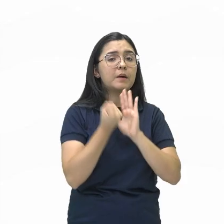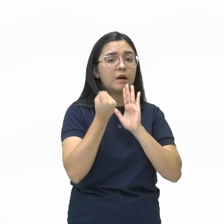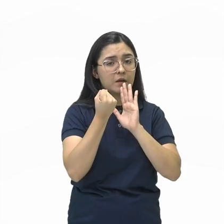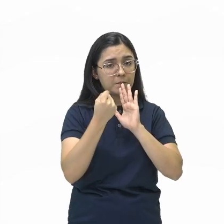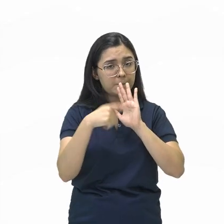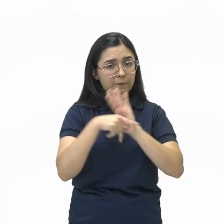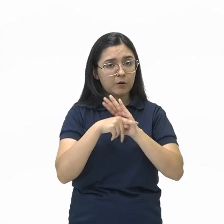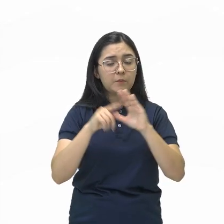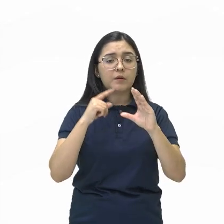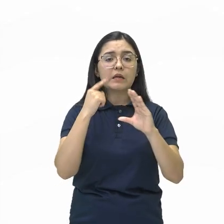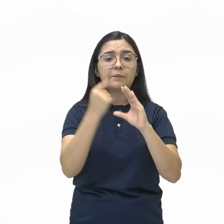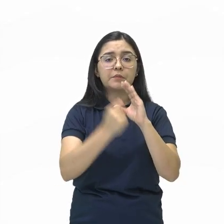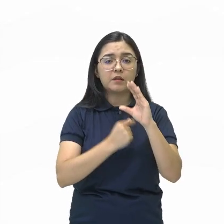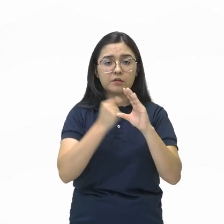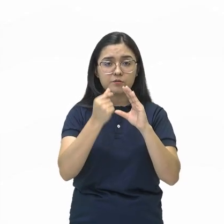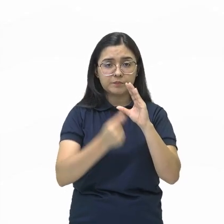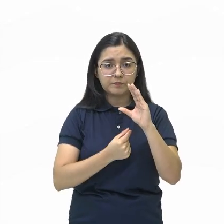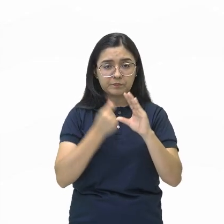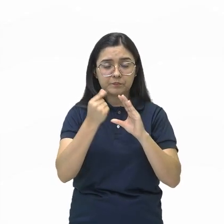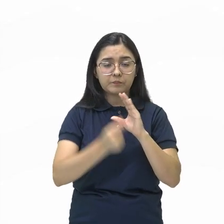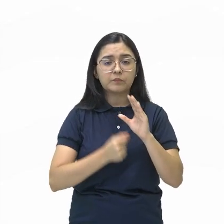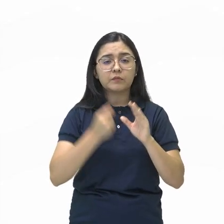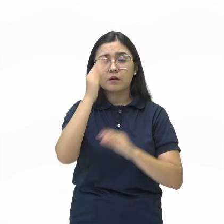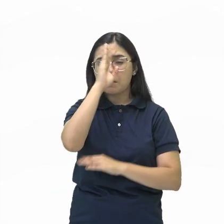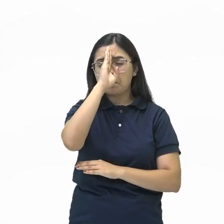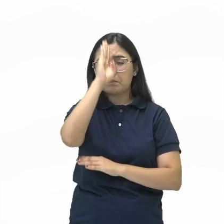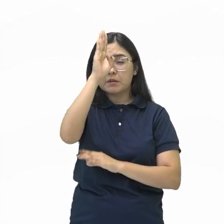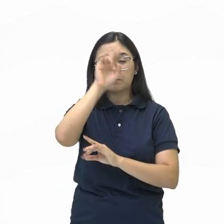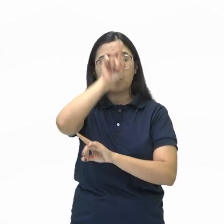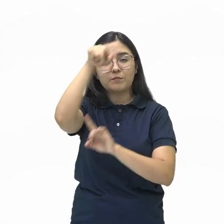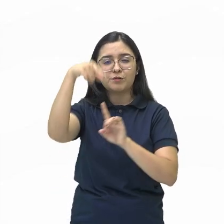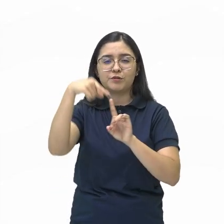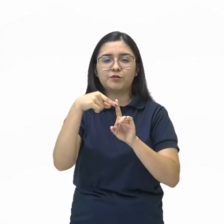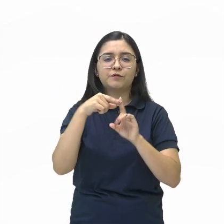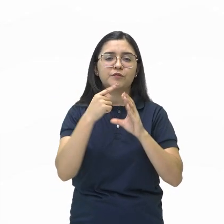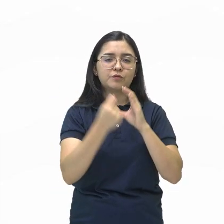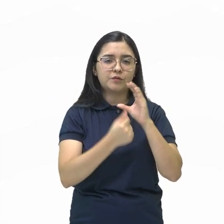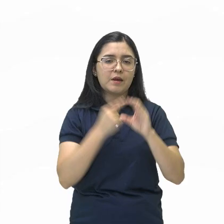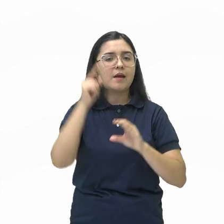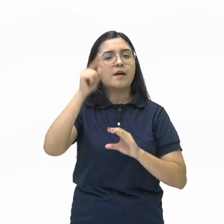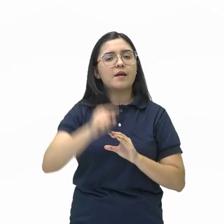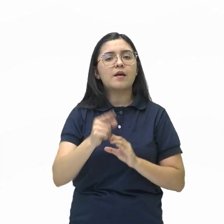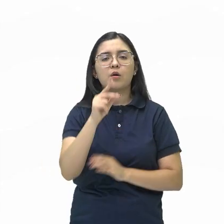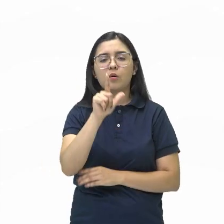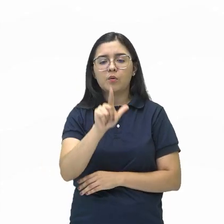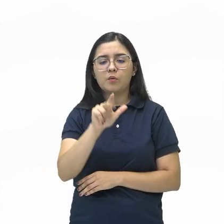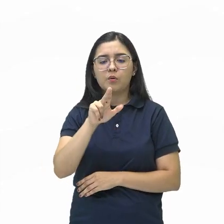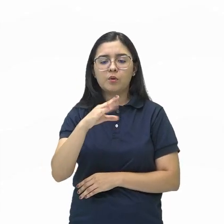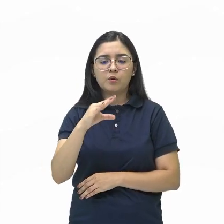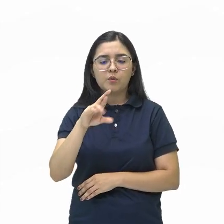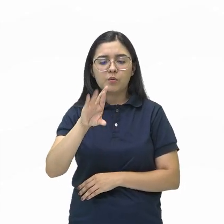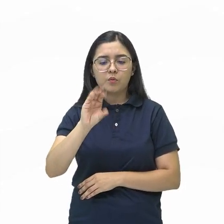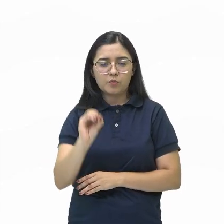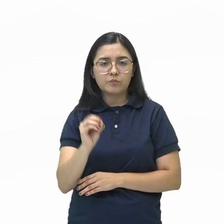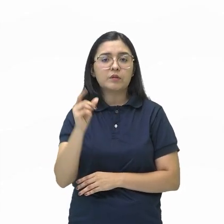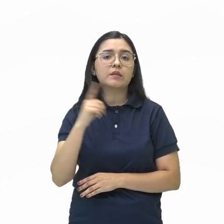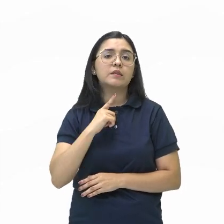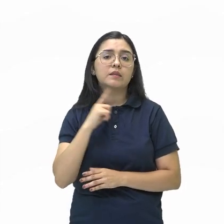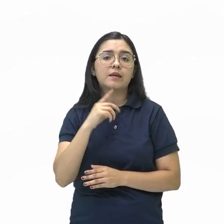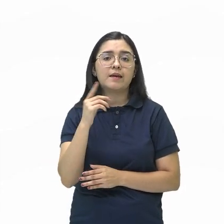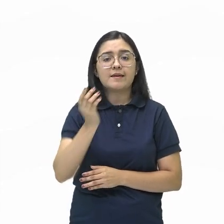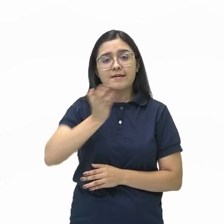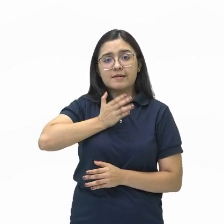do capitalismo. Inclusive, é o seu principal objetivo, é o lucro, é obter riquezas. Né? Não